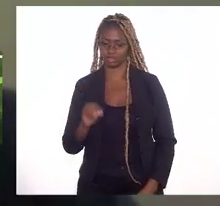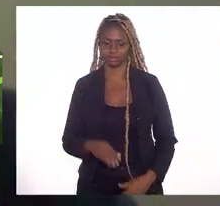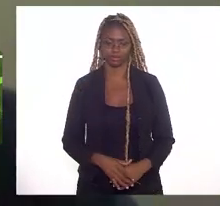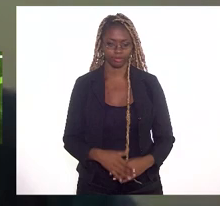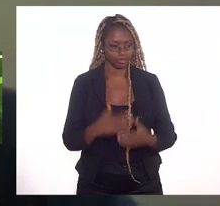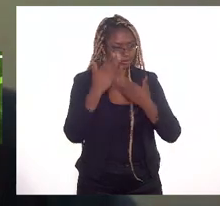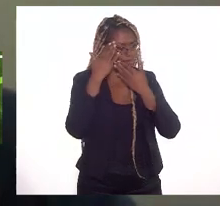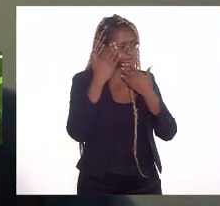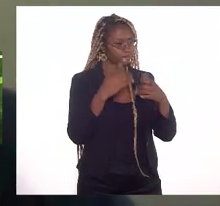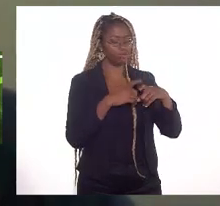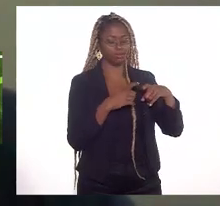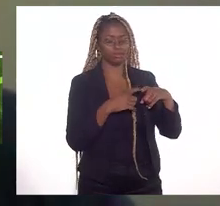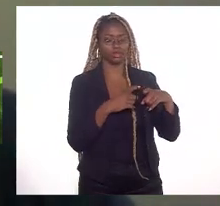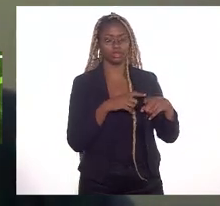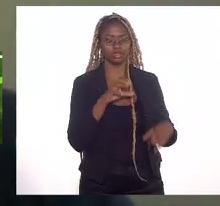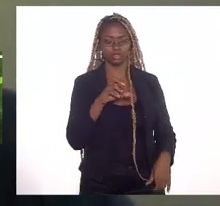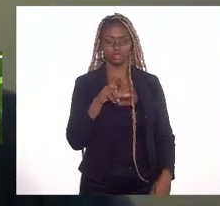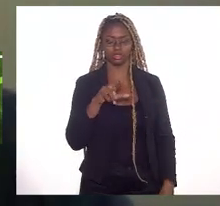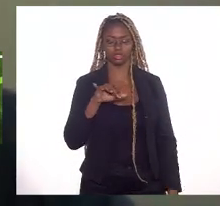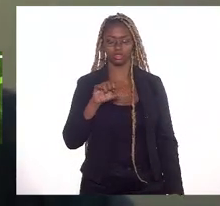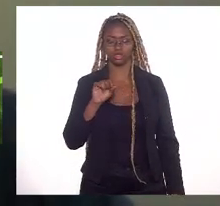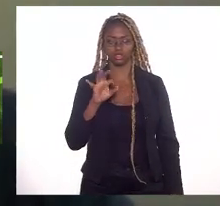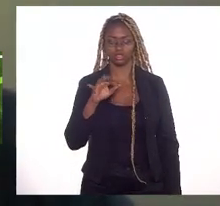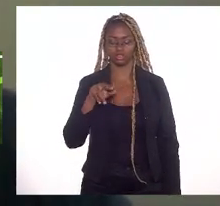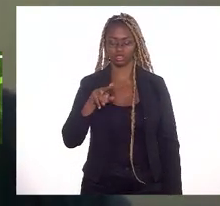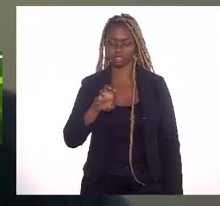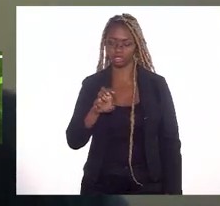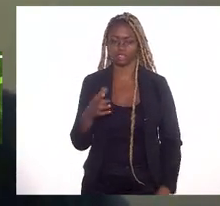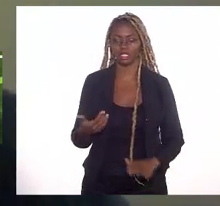doutora Cristiane, antes de passar para o Ministério da